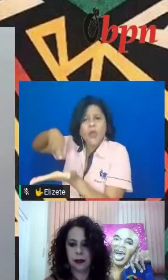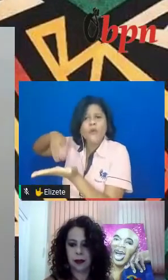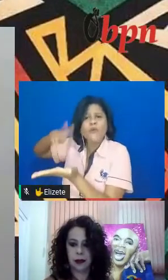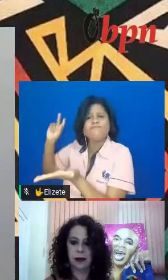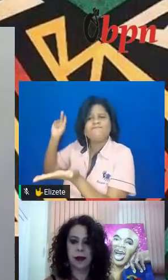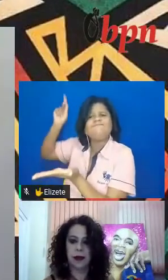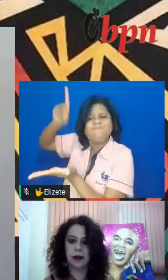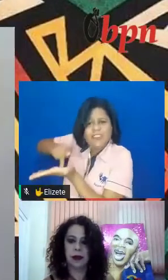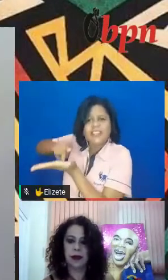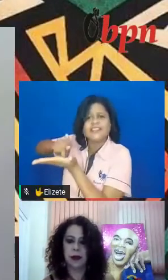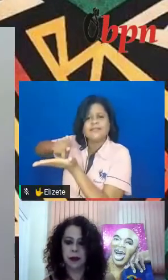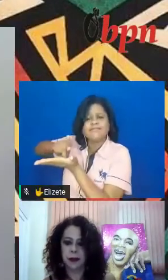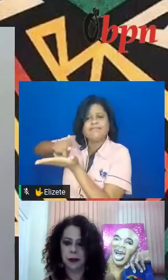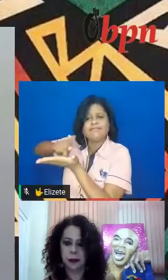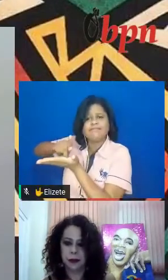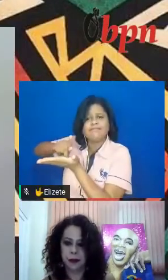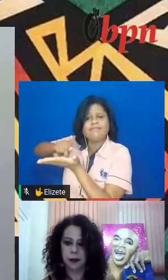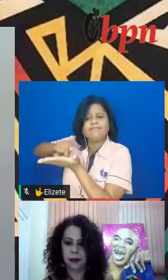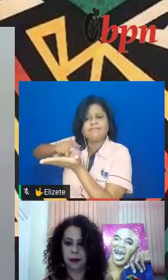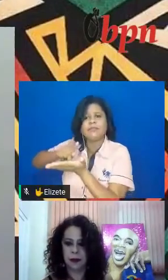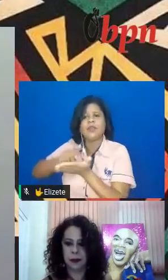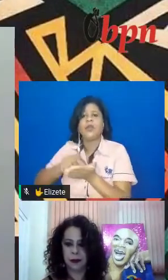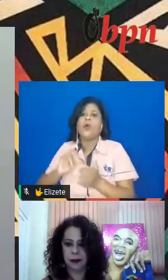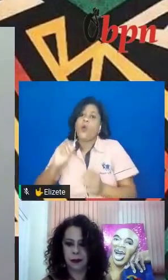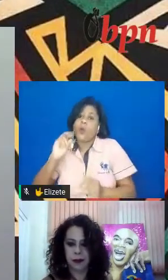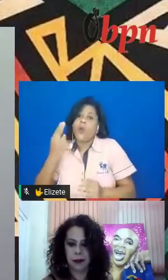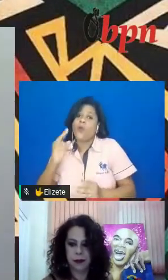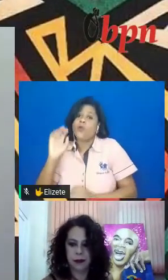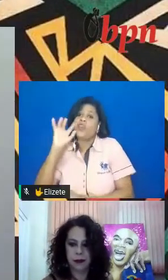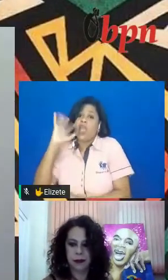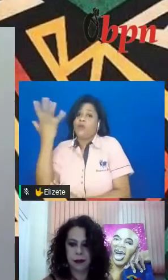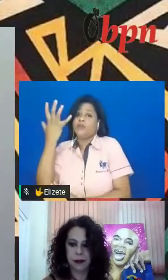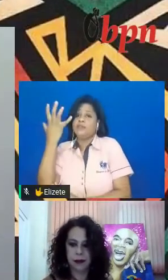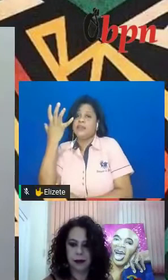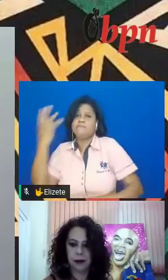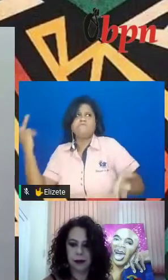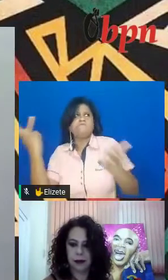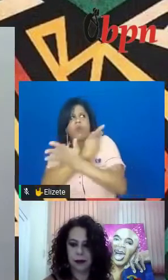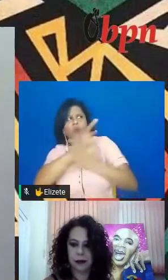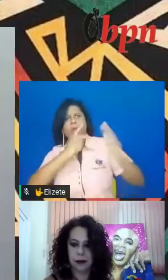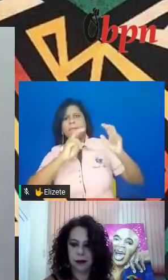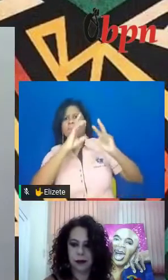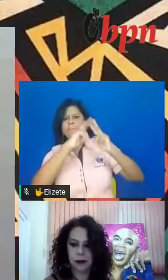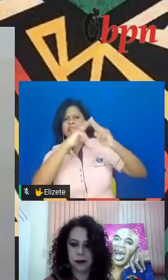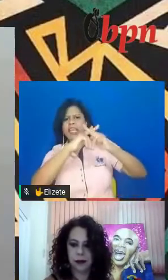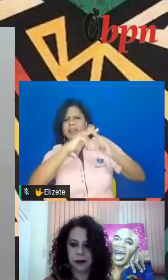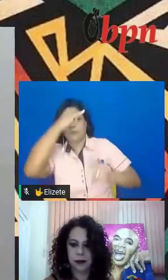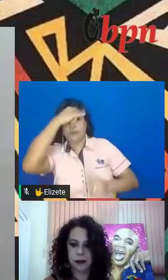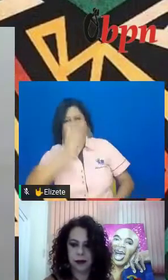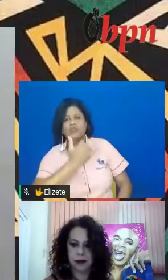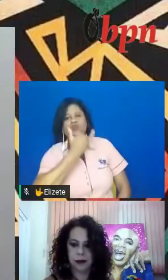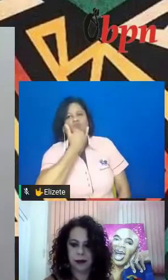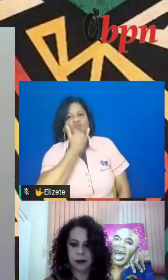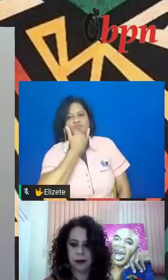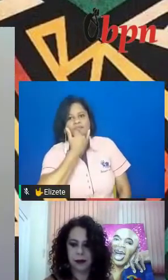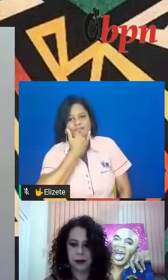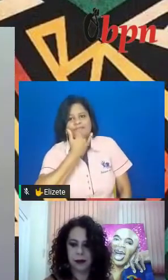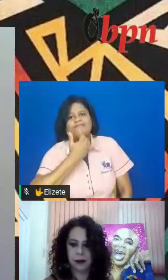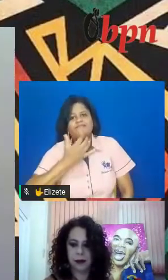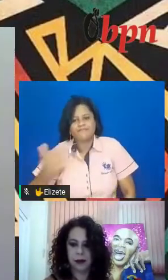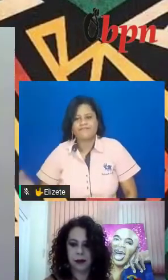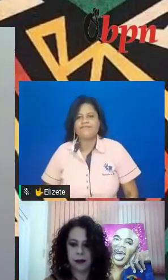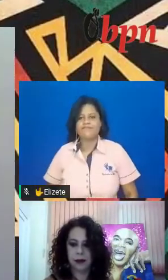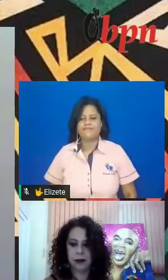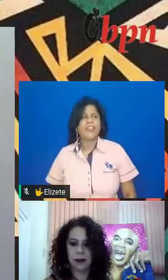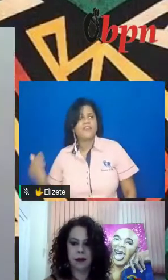tendo uma premonição, ou que ia brigar com o amigo, ele considera que brigou com o amigo. Então ele é capaz de ir